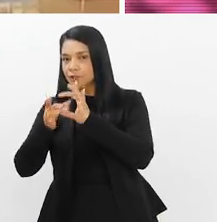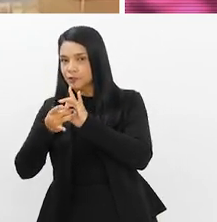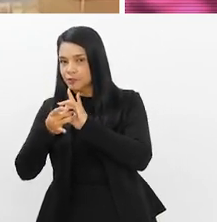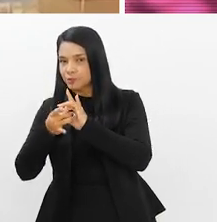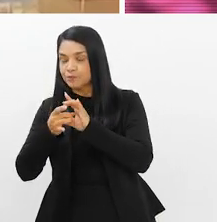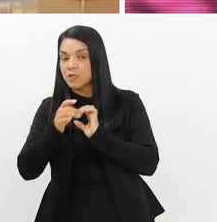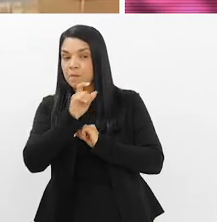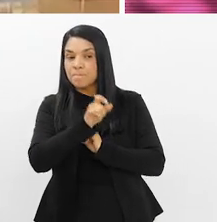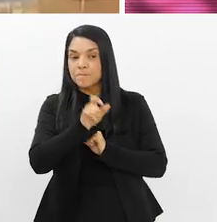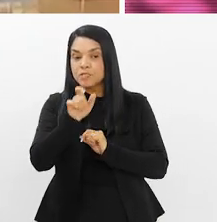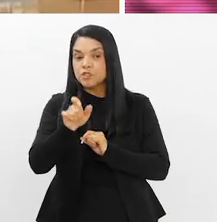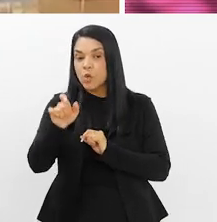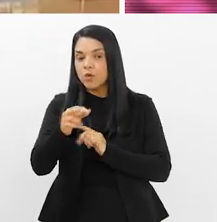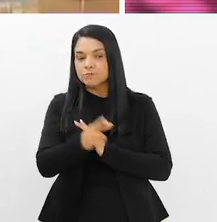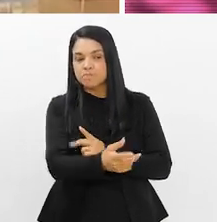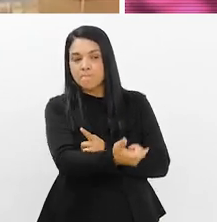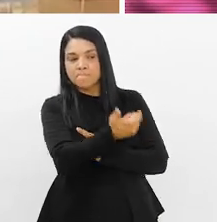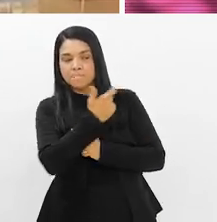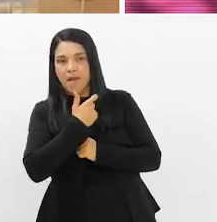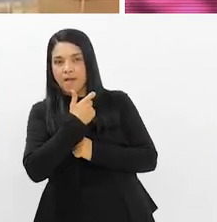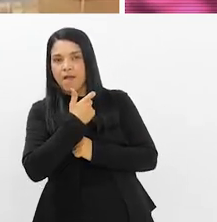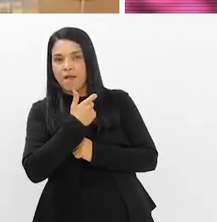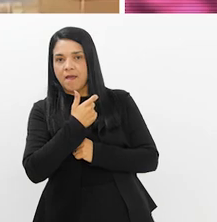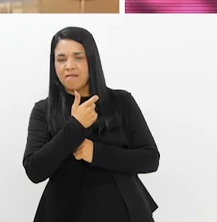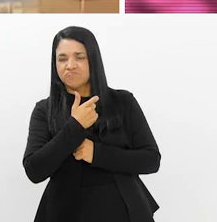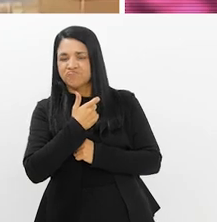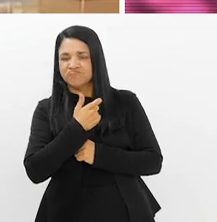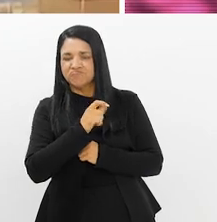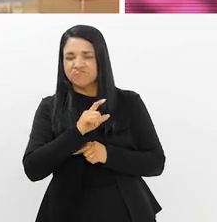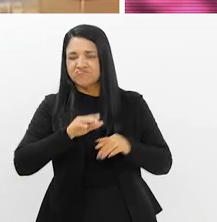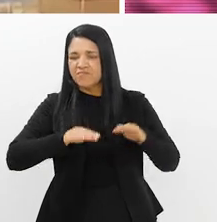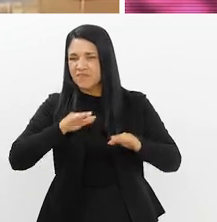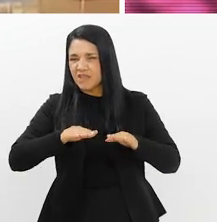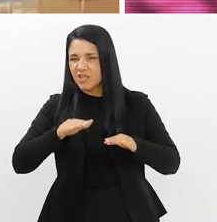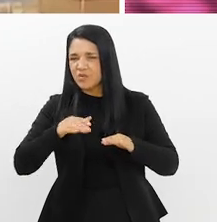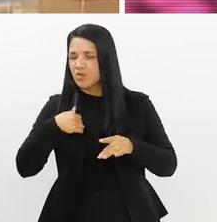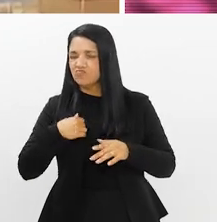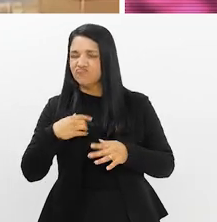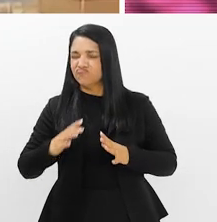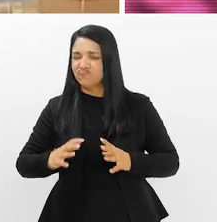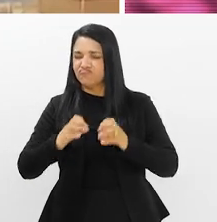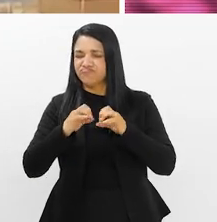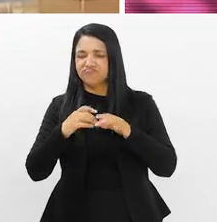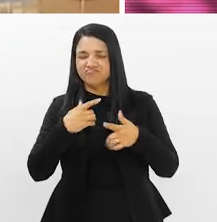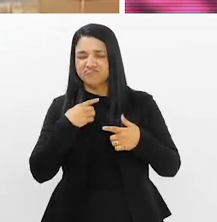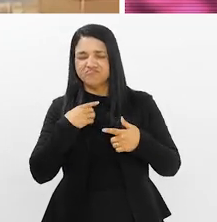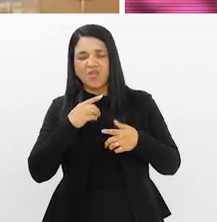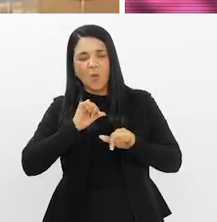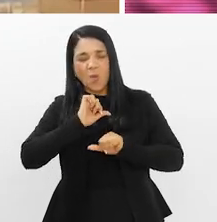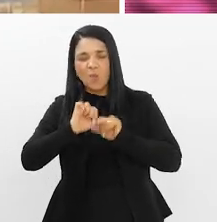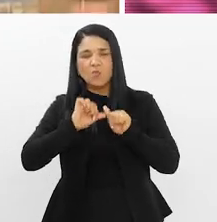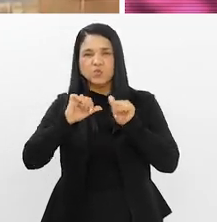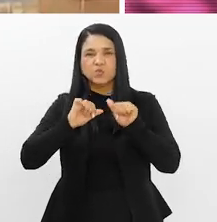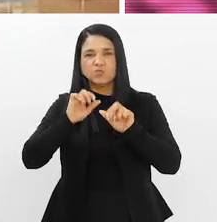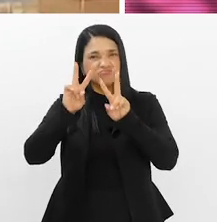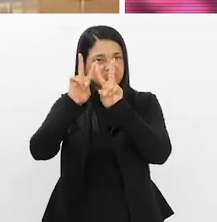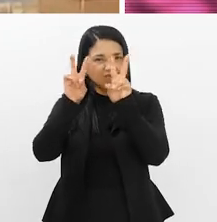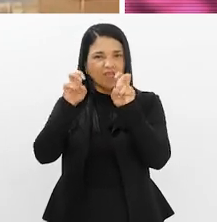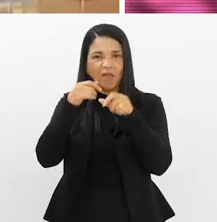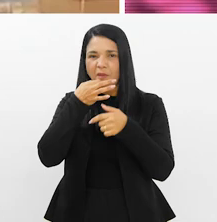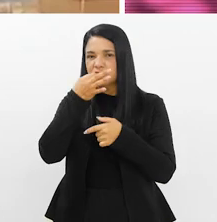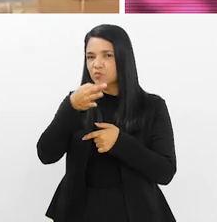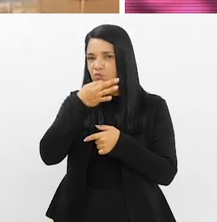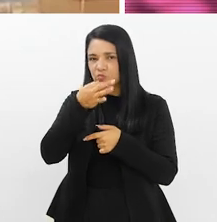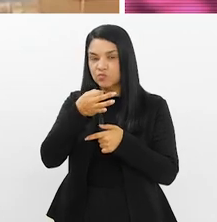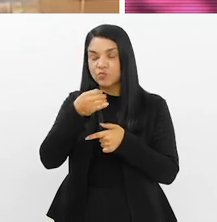situação e das pessoas envolvidas, né? Dependendo da situação, eu não entro em discussão, assim, eu mudo de assunto,